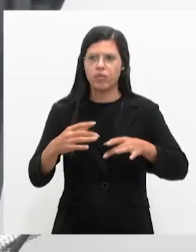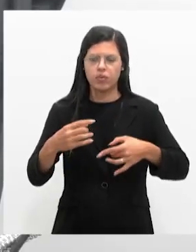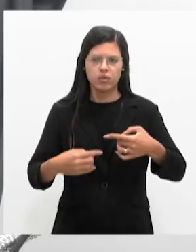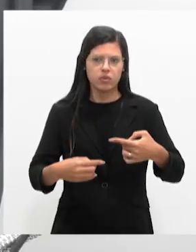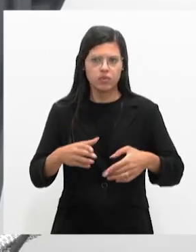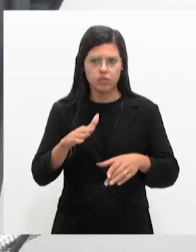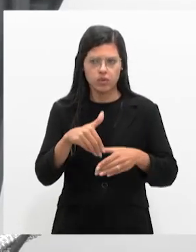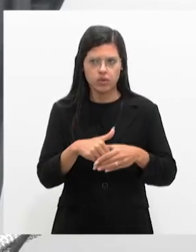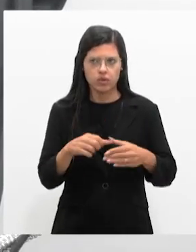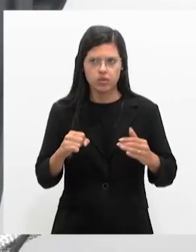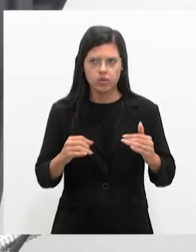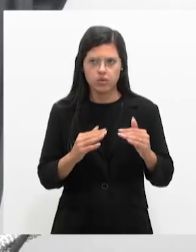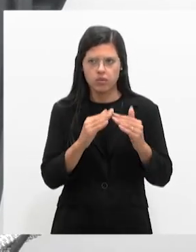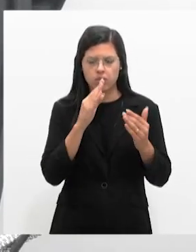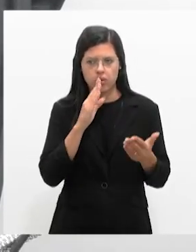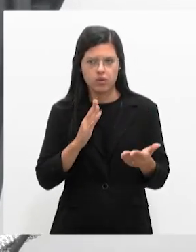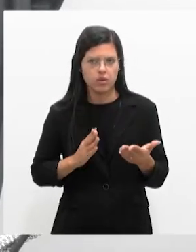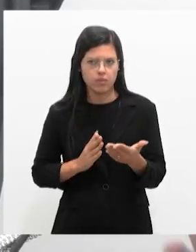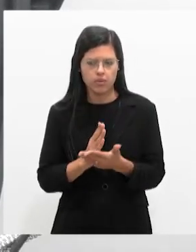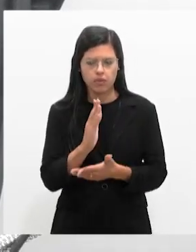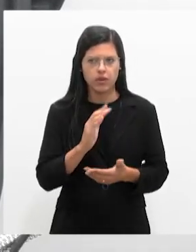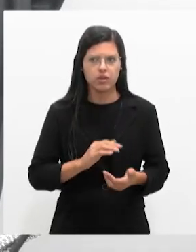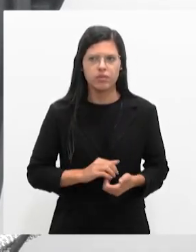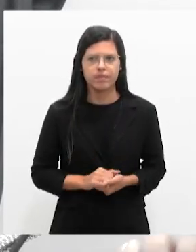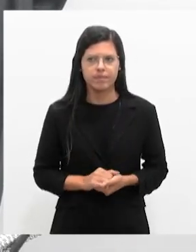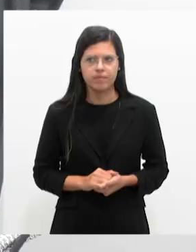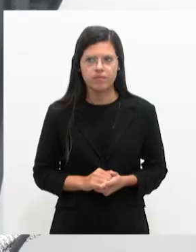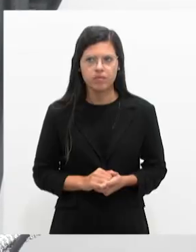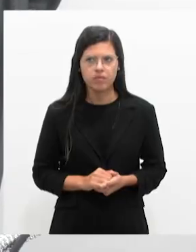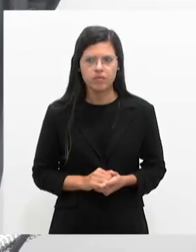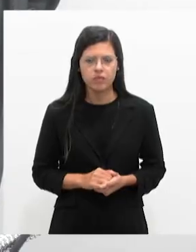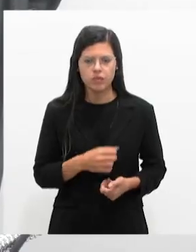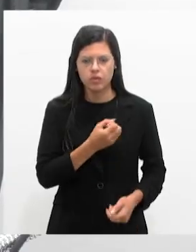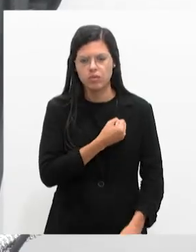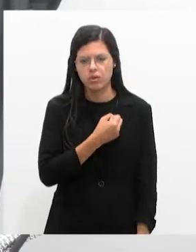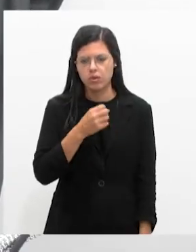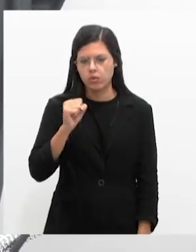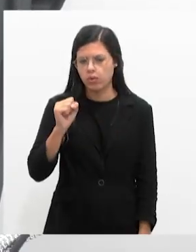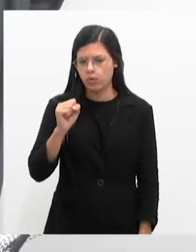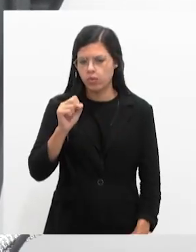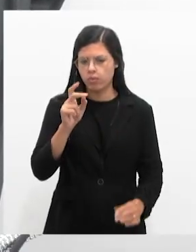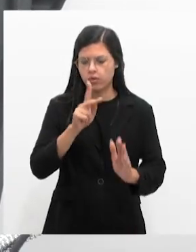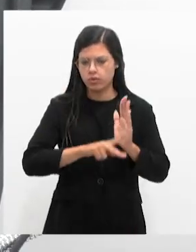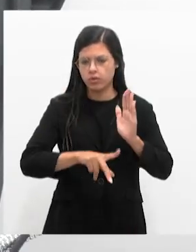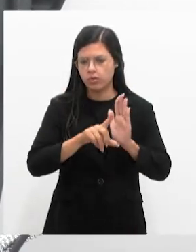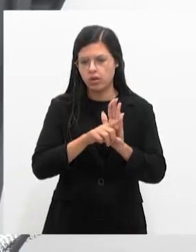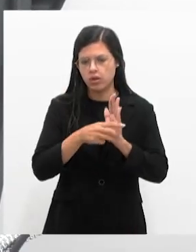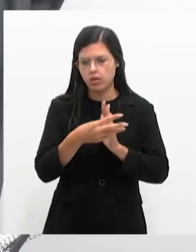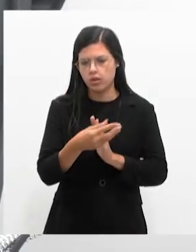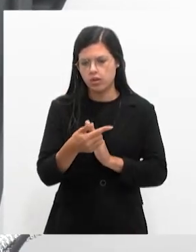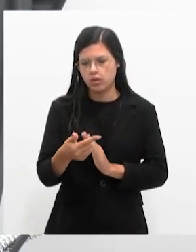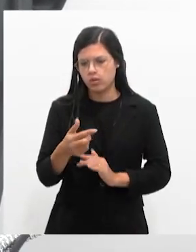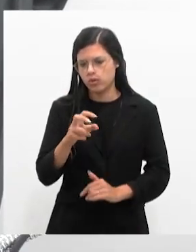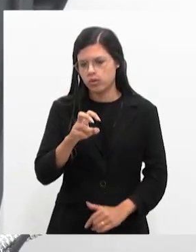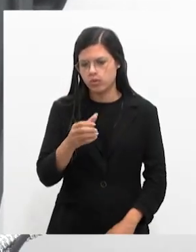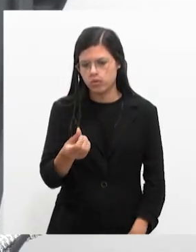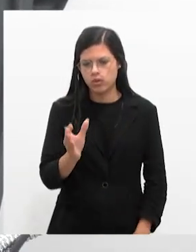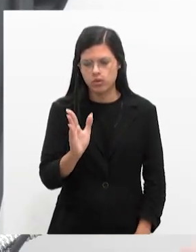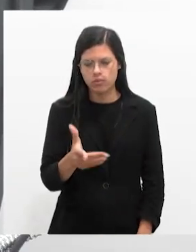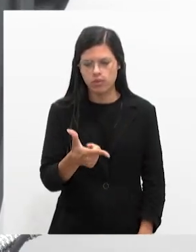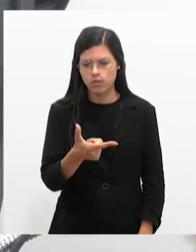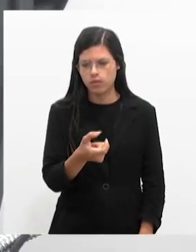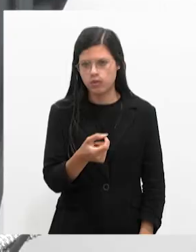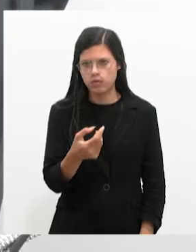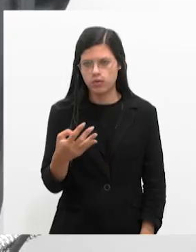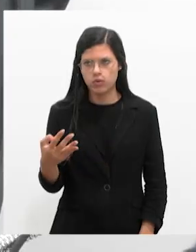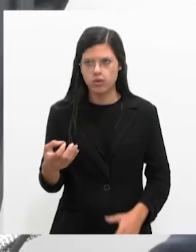discussão, em votação, os senhores que aprovam permaneçam como estão, aprovado. 8 da pauta. Projeto de lei 3256, de